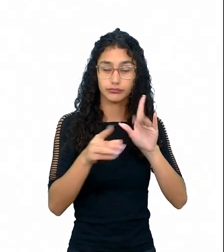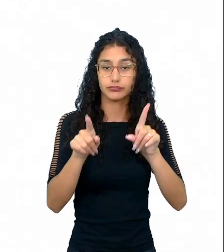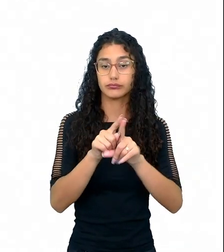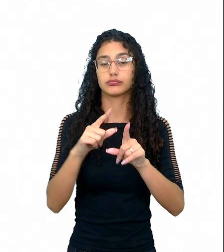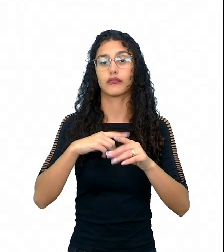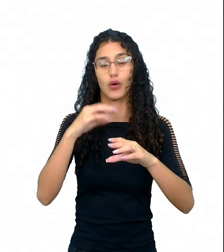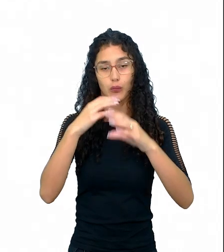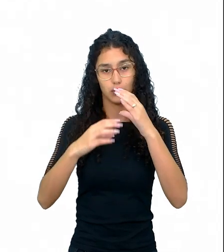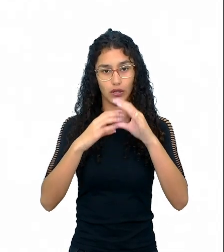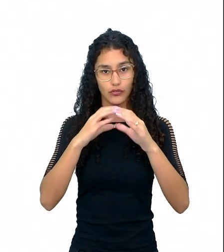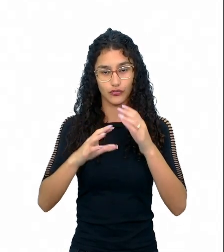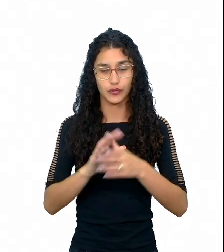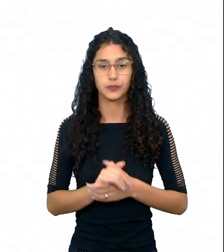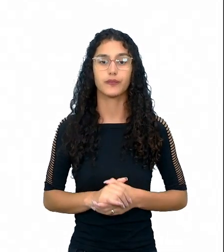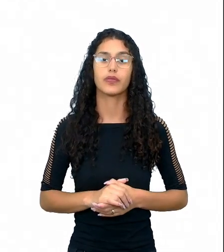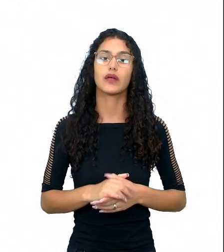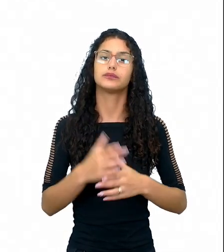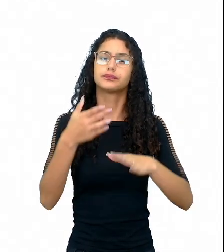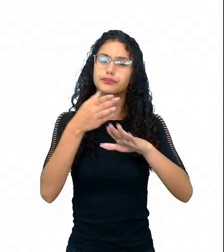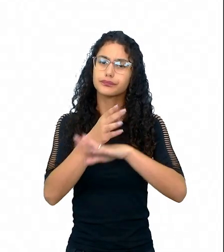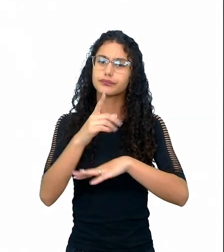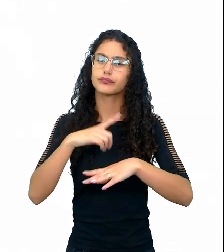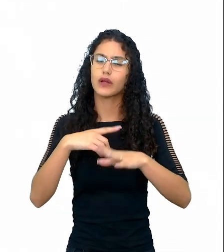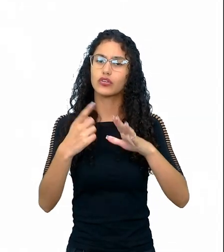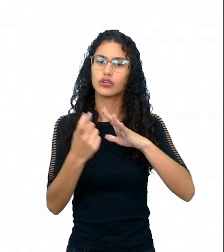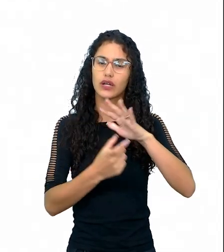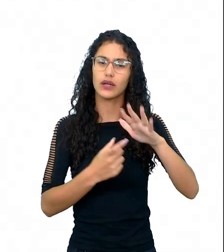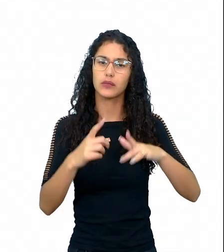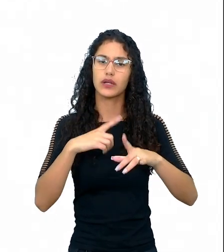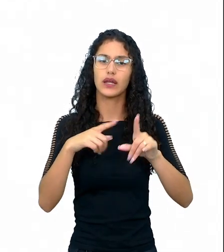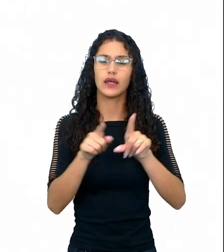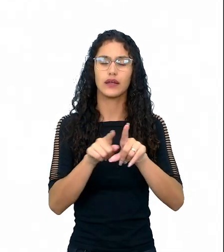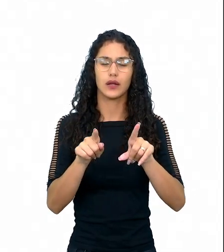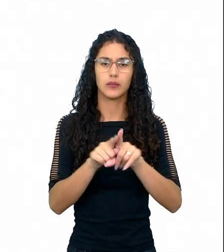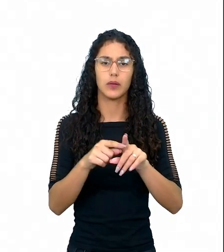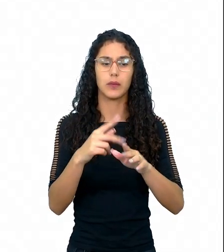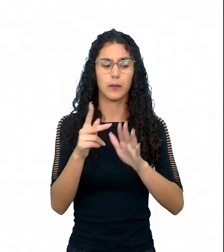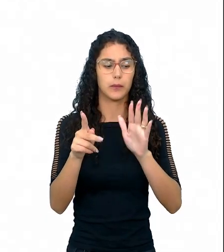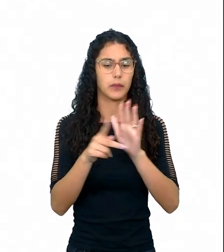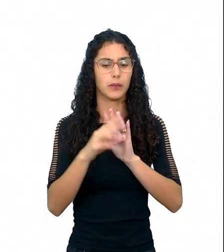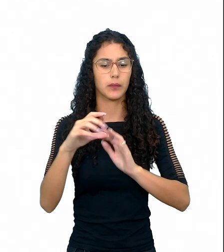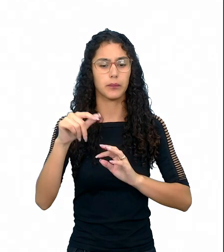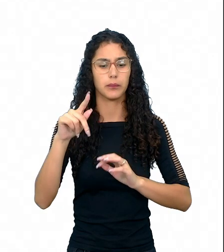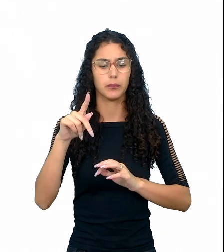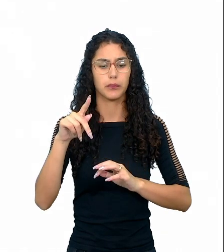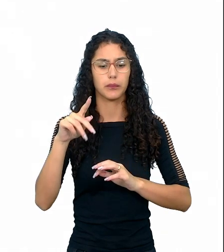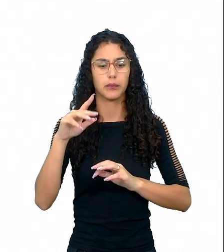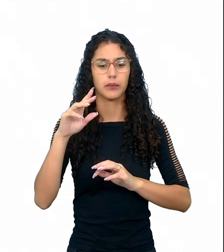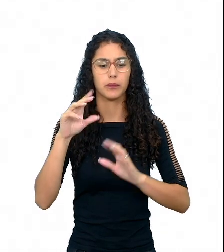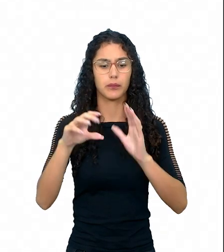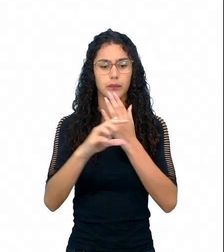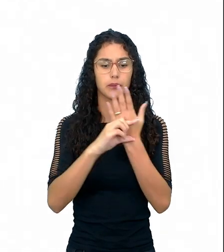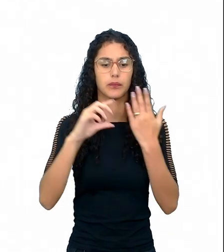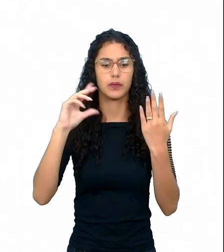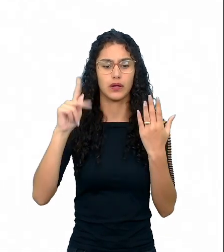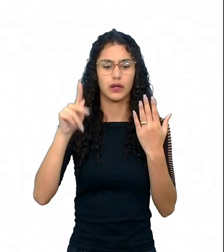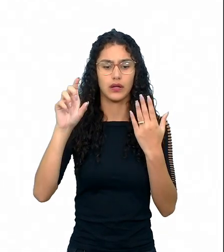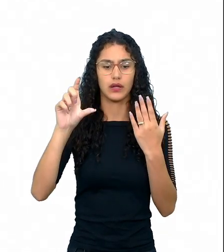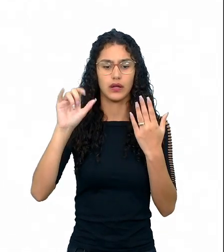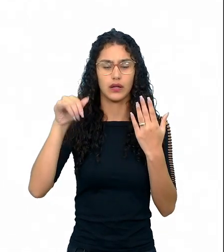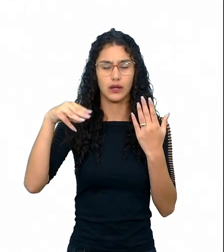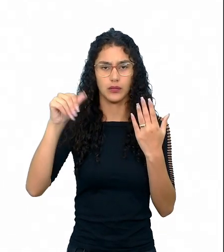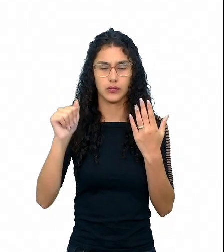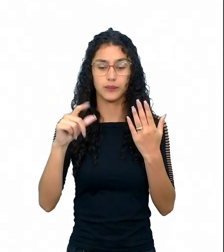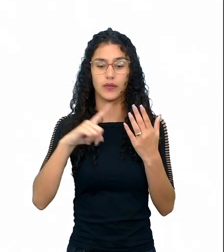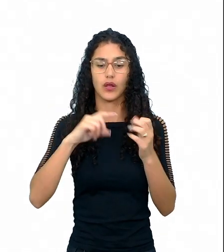situação comunicativa. O conceito de letramento, né, para a Kleiman, amplia a visão da